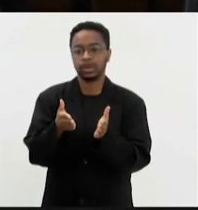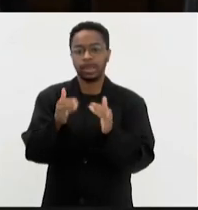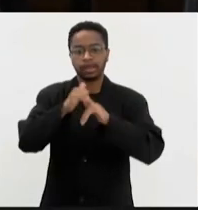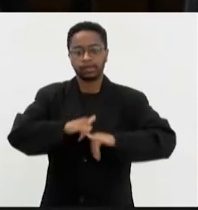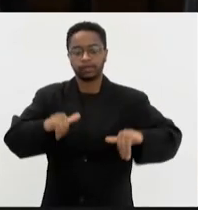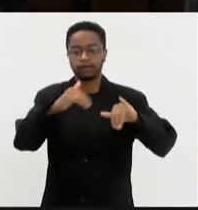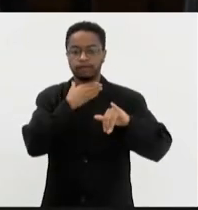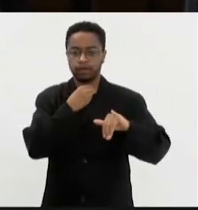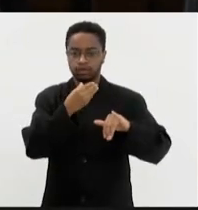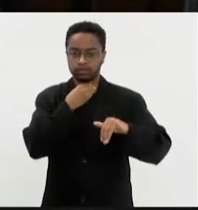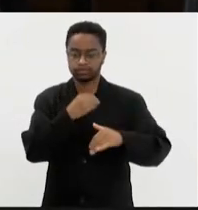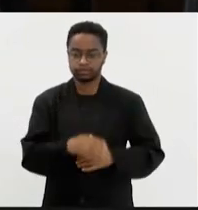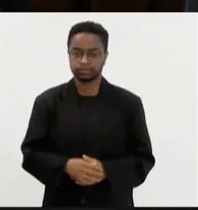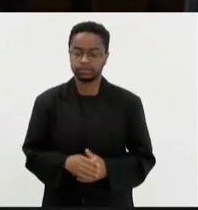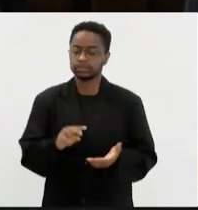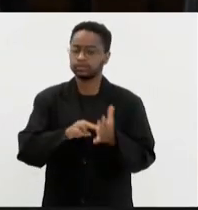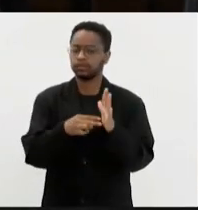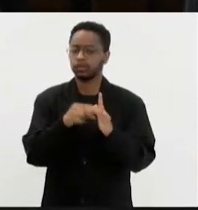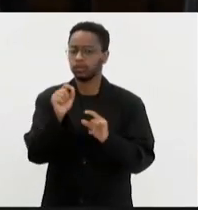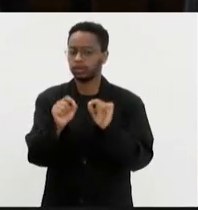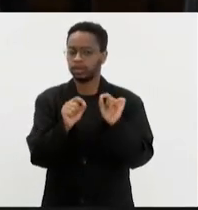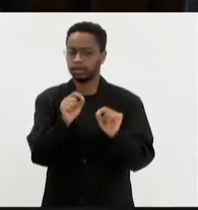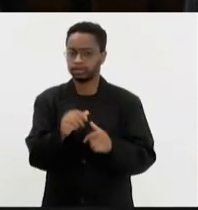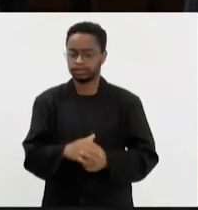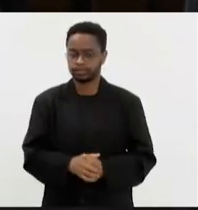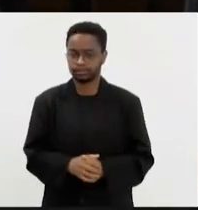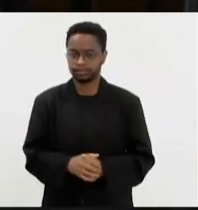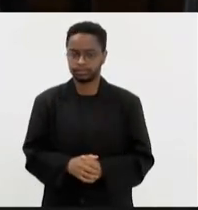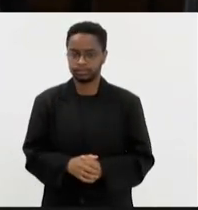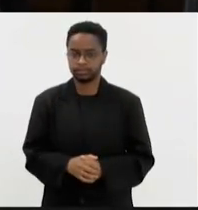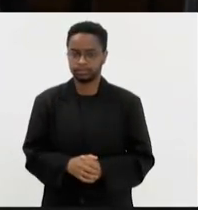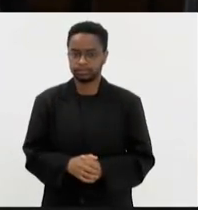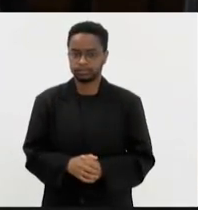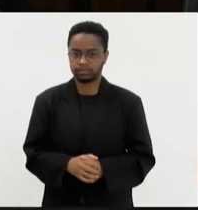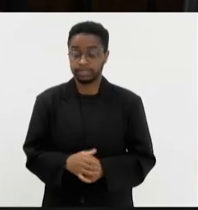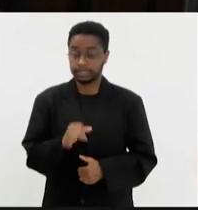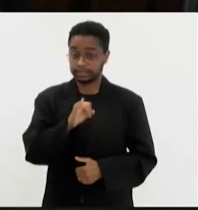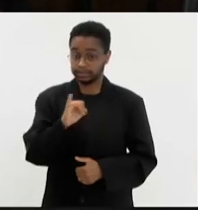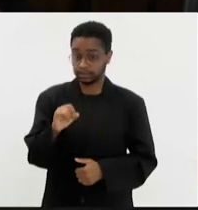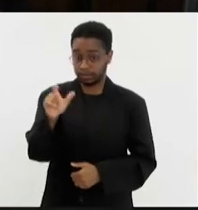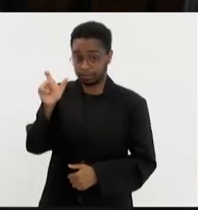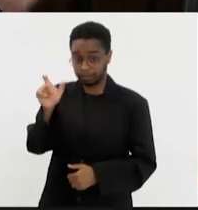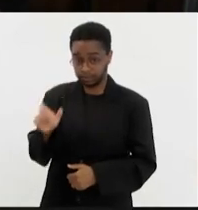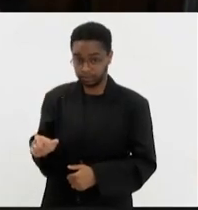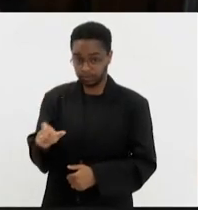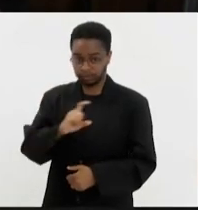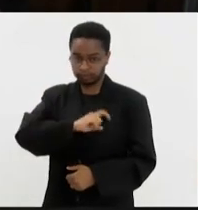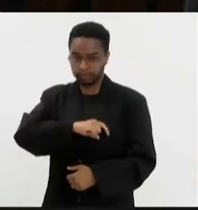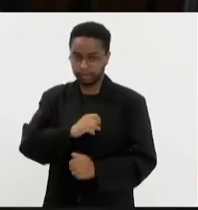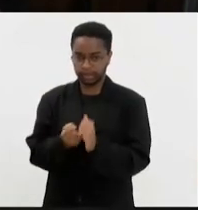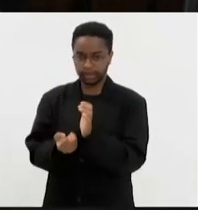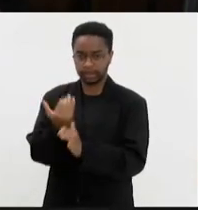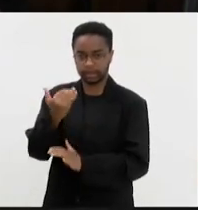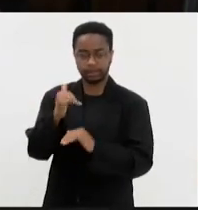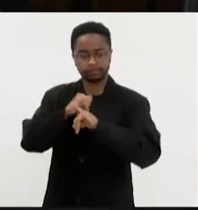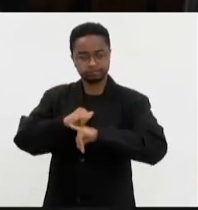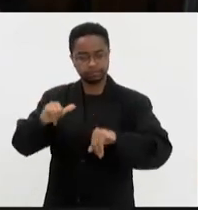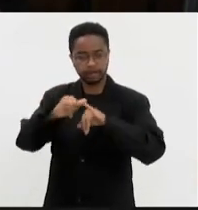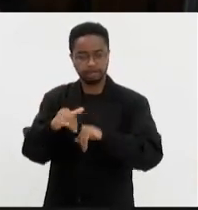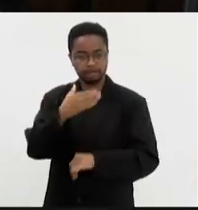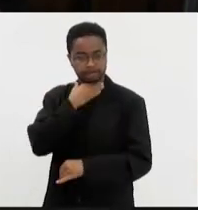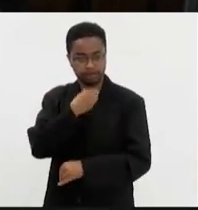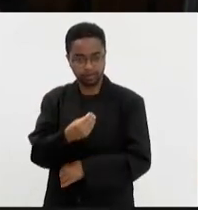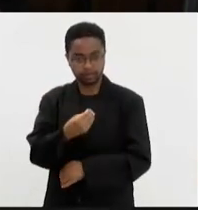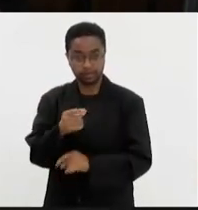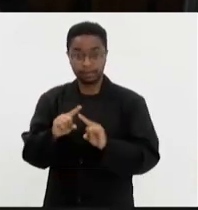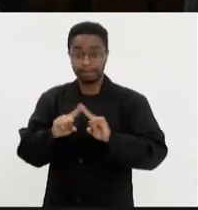News O que que significa se alguém maliciosamente produz uma fake News e